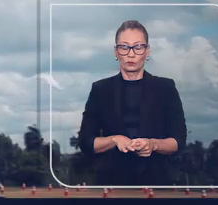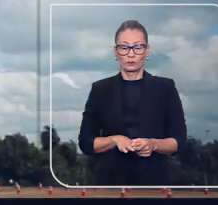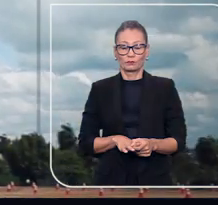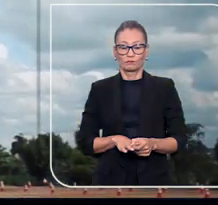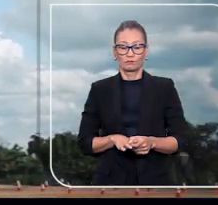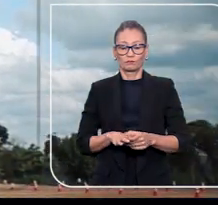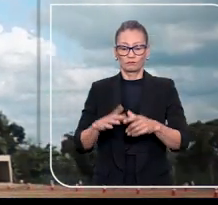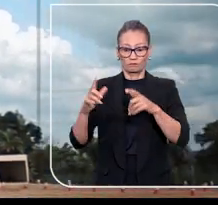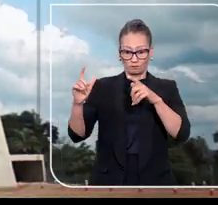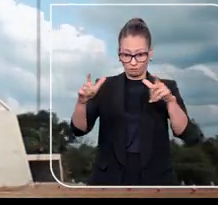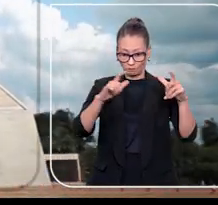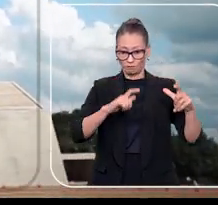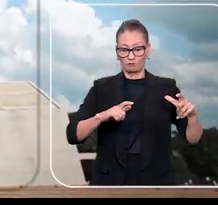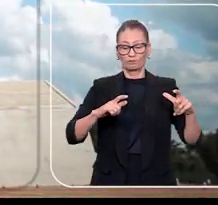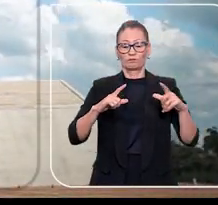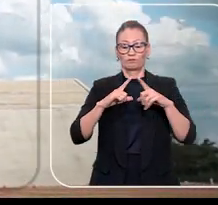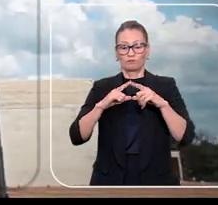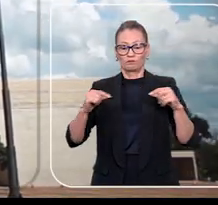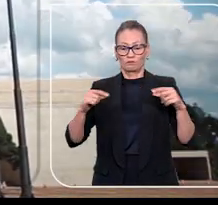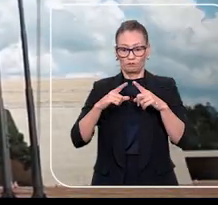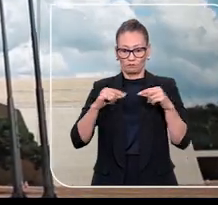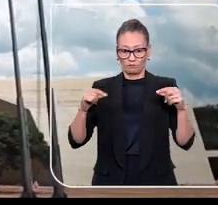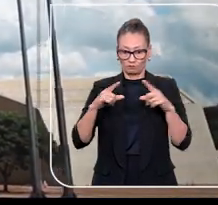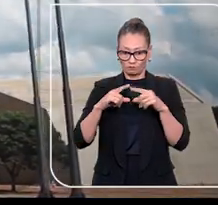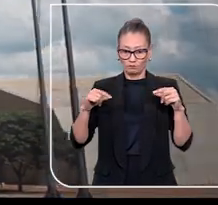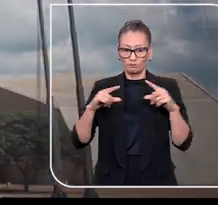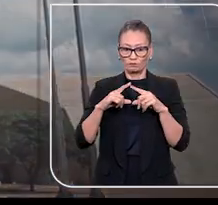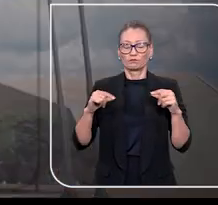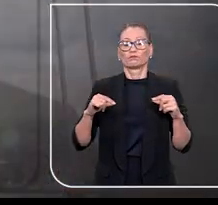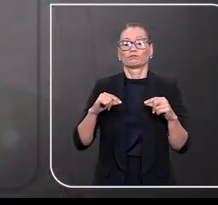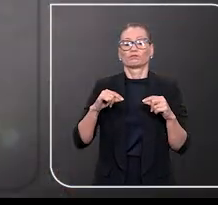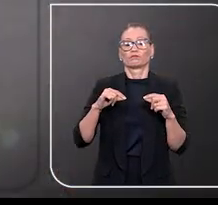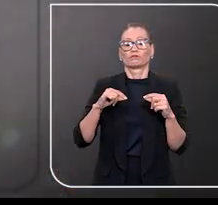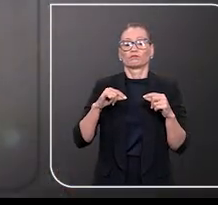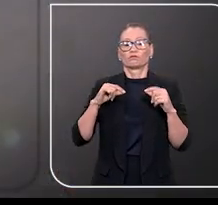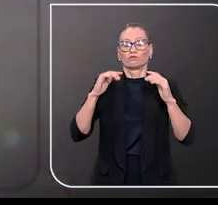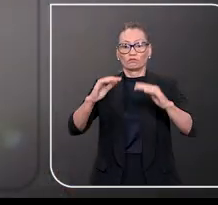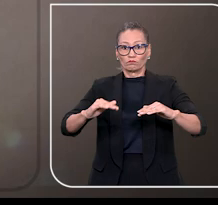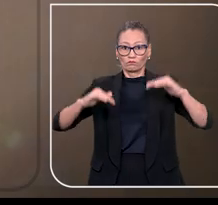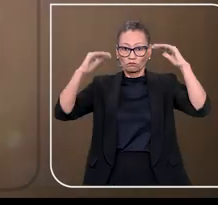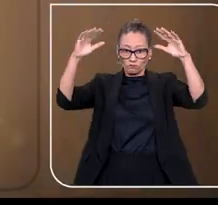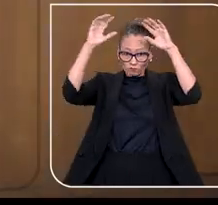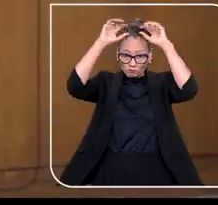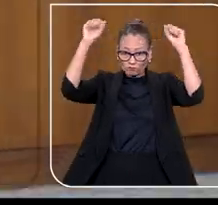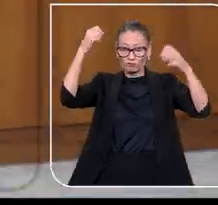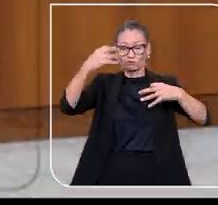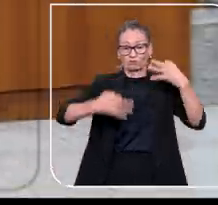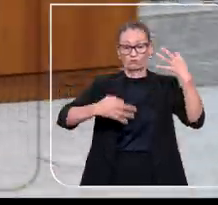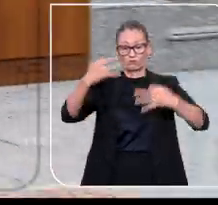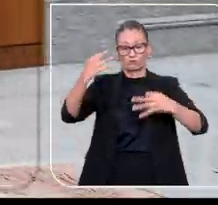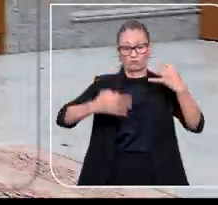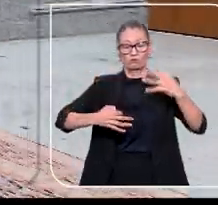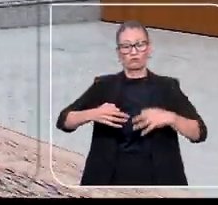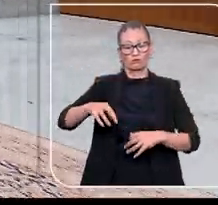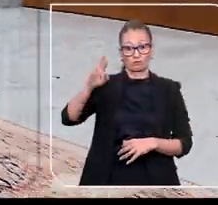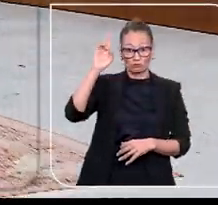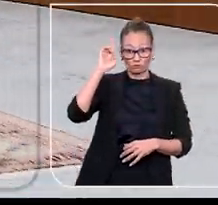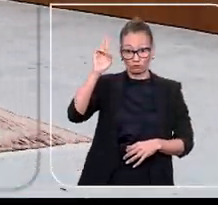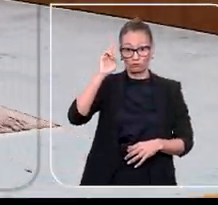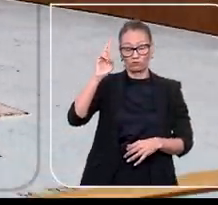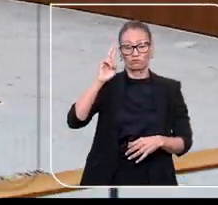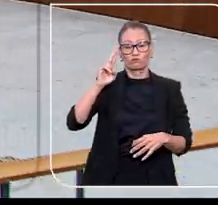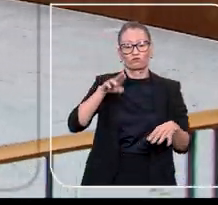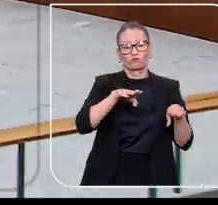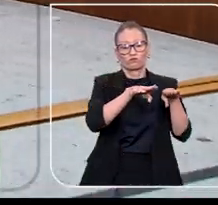Localizado em Brasília, a capital do país, o Superior Tribunal de Justiça é a Corte responsável por uniformizar